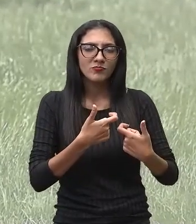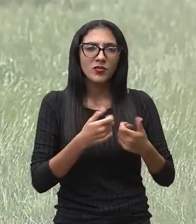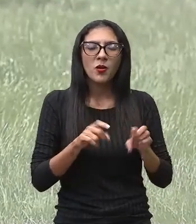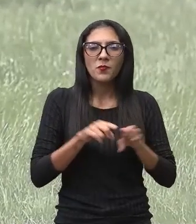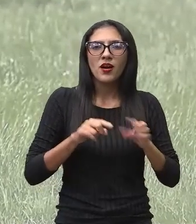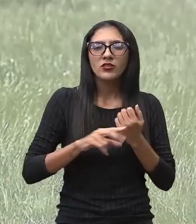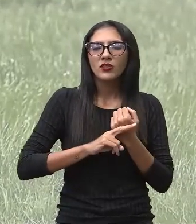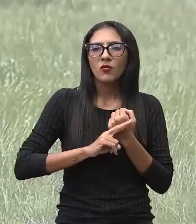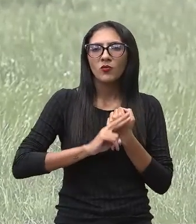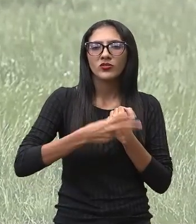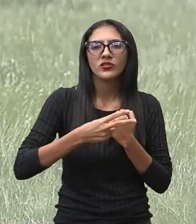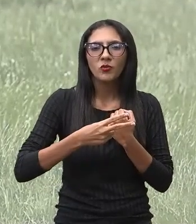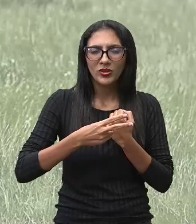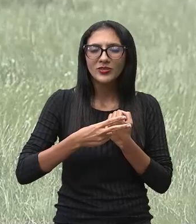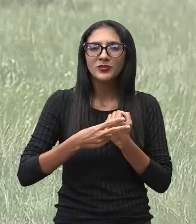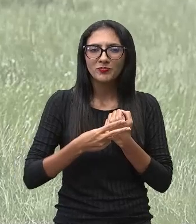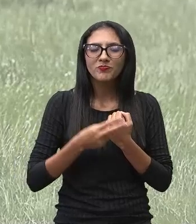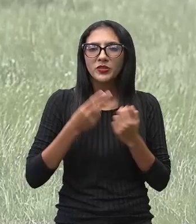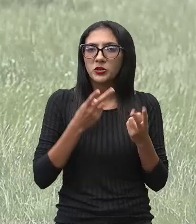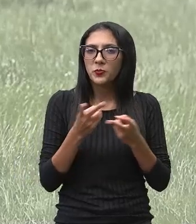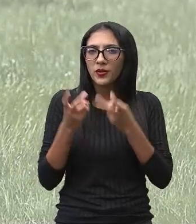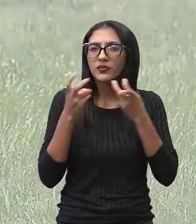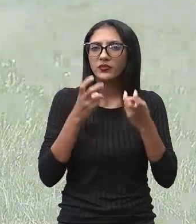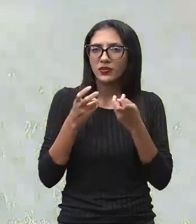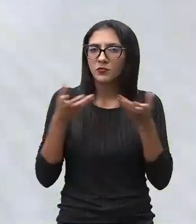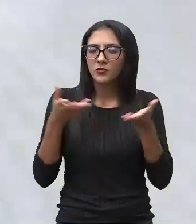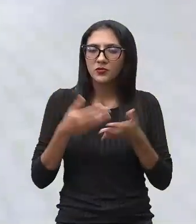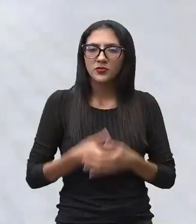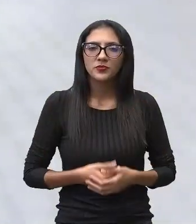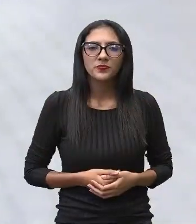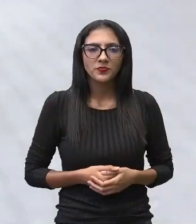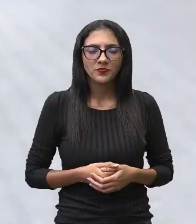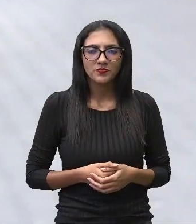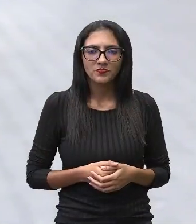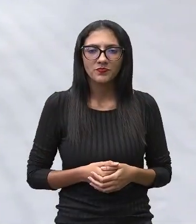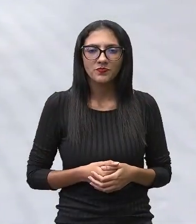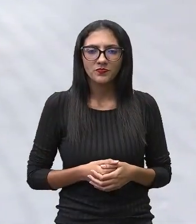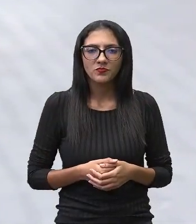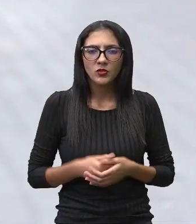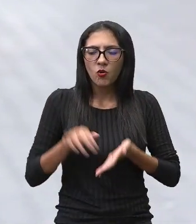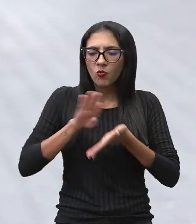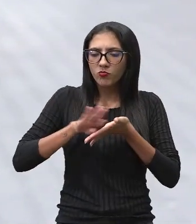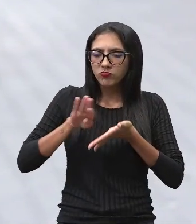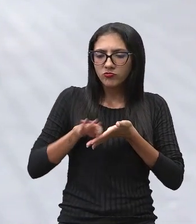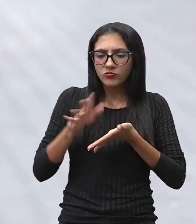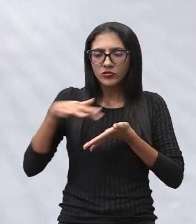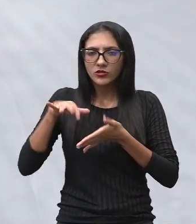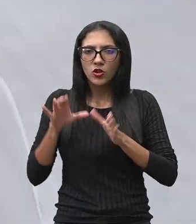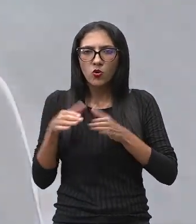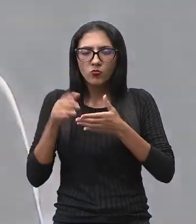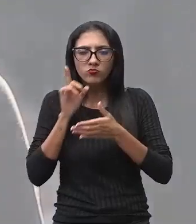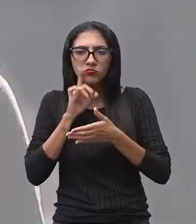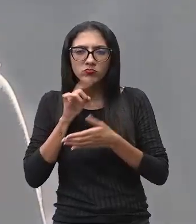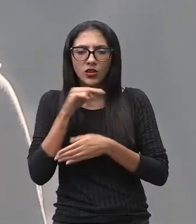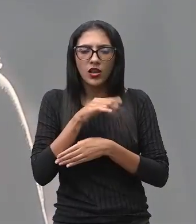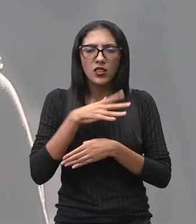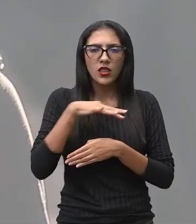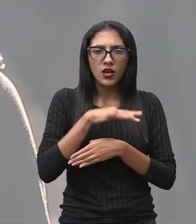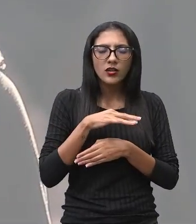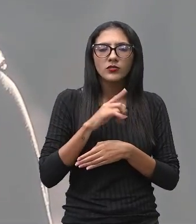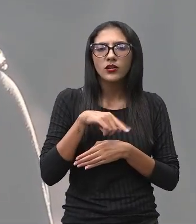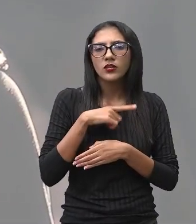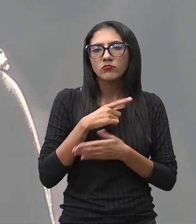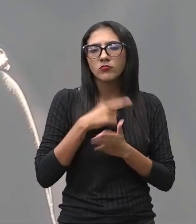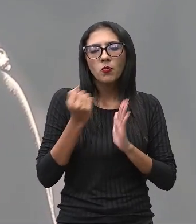consequências do conflito ainda são sentidas hoje. A retirada dos Estados Unidos do Iraque foi um marco importante na história